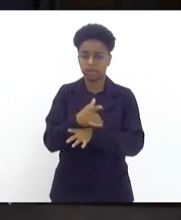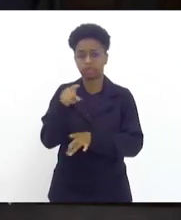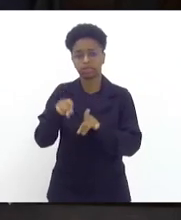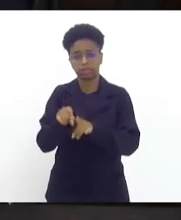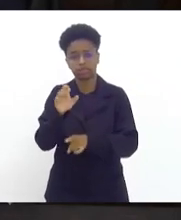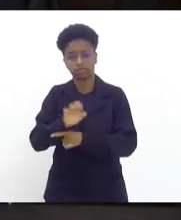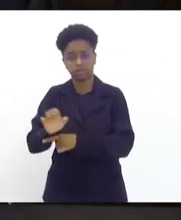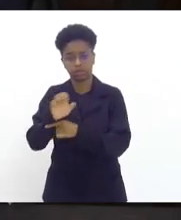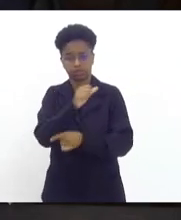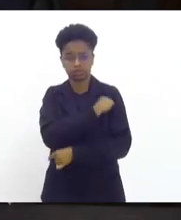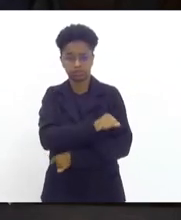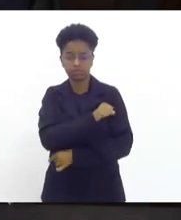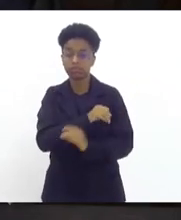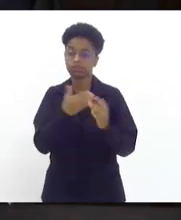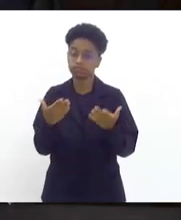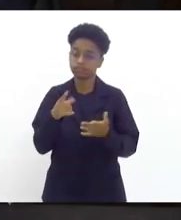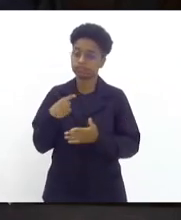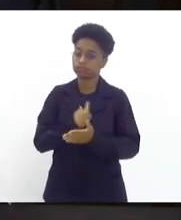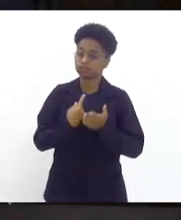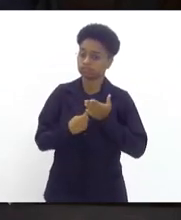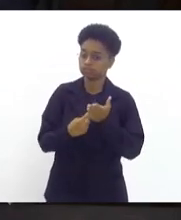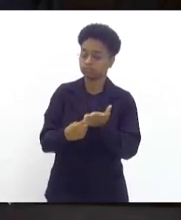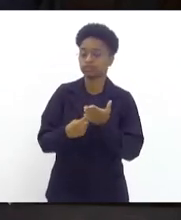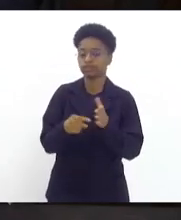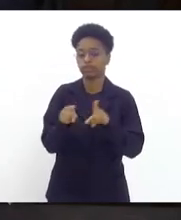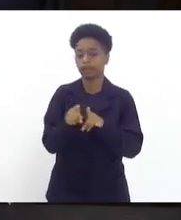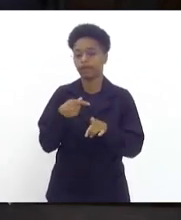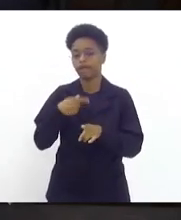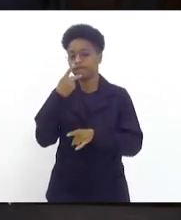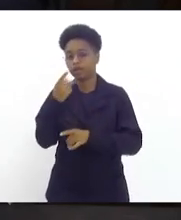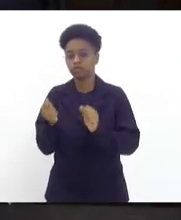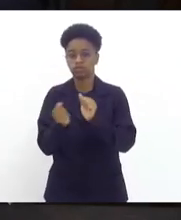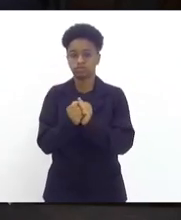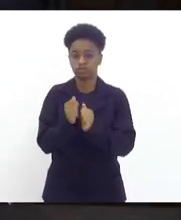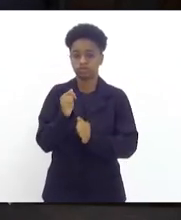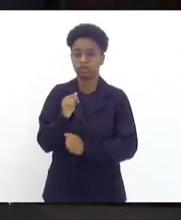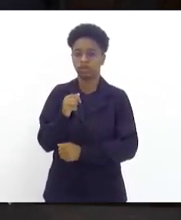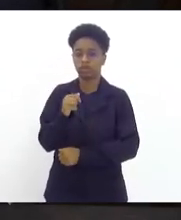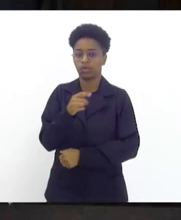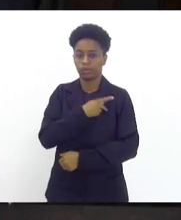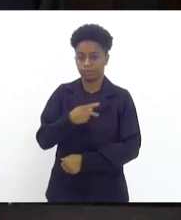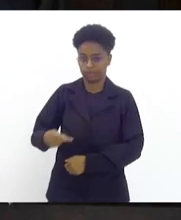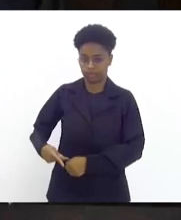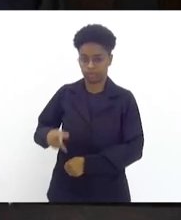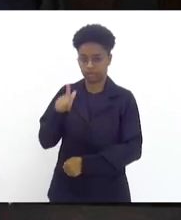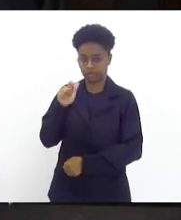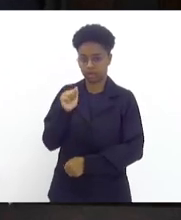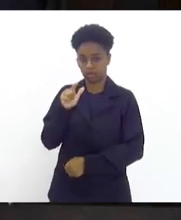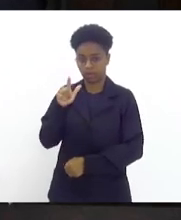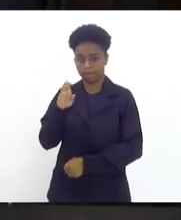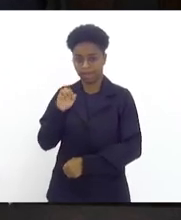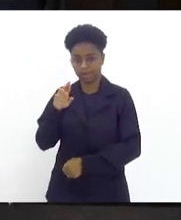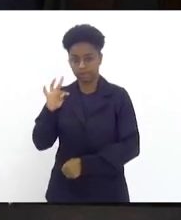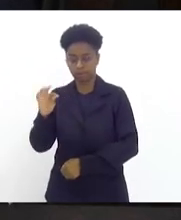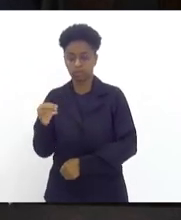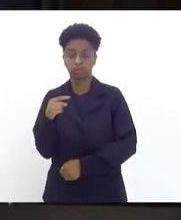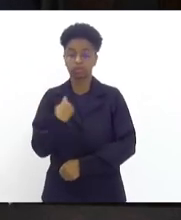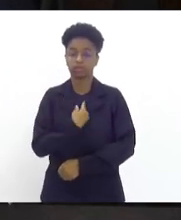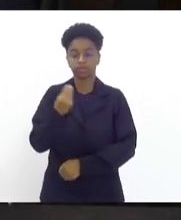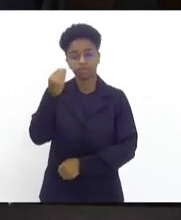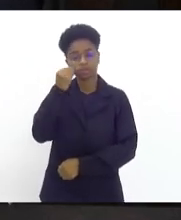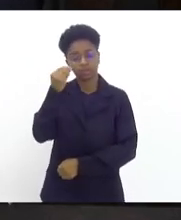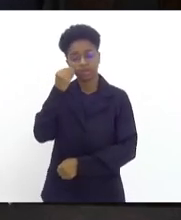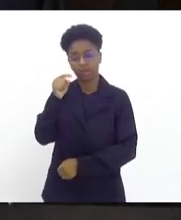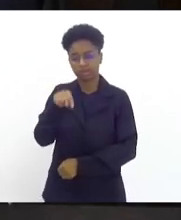do Rio de Janeiro então fica aqui um compromisso e falo ao lado do Gualberto que é o presidente da Comissão policial civil a gente tem tentado aqui